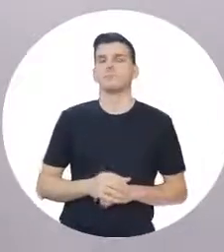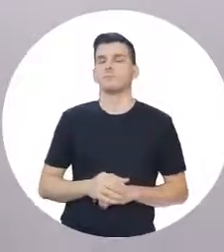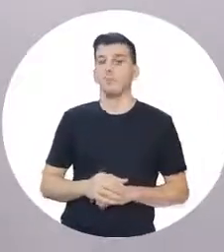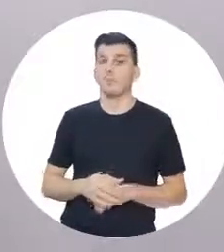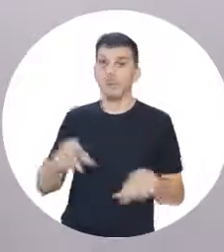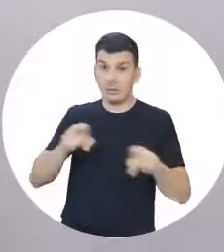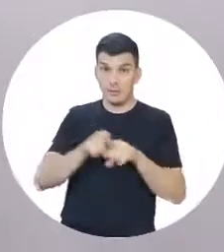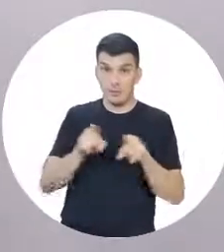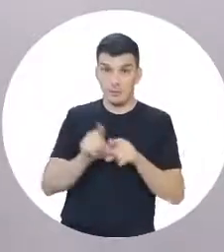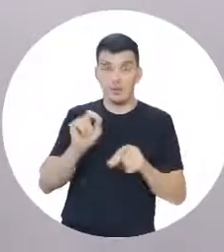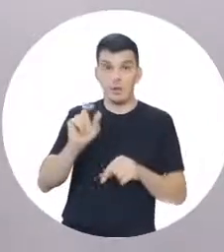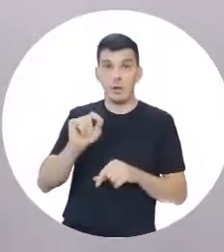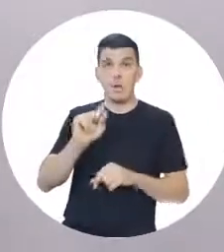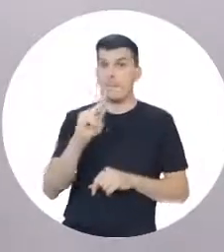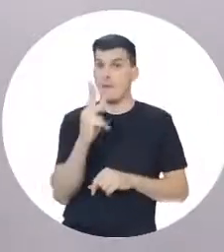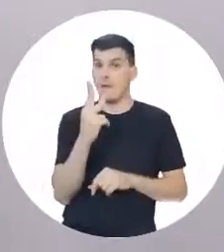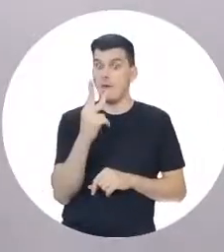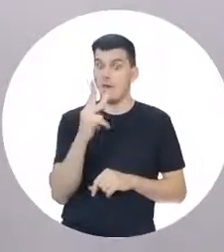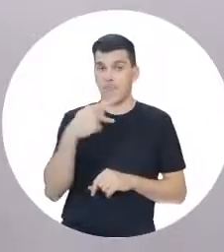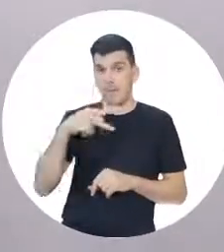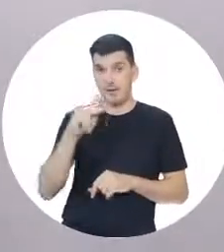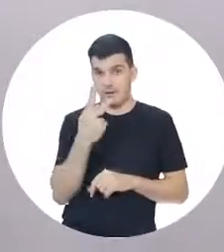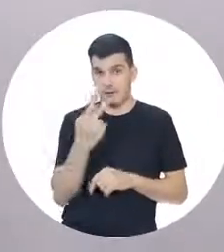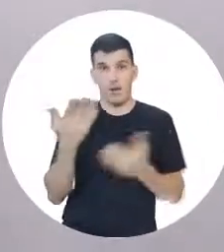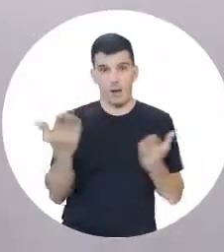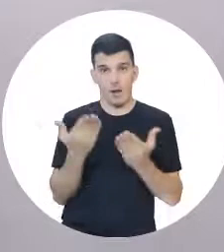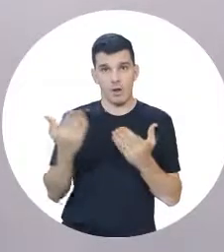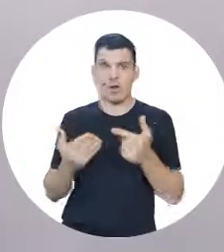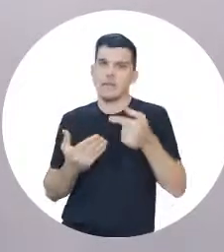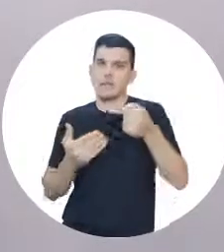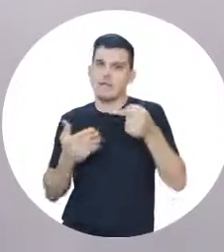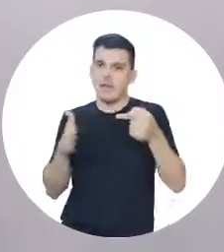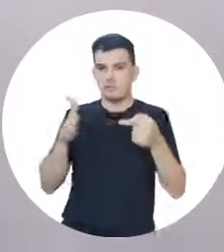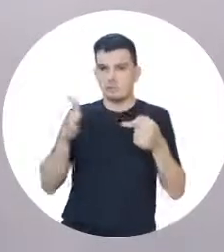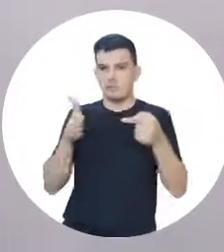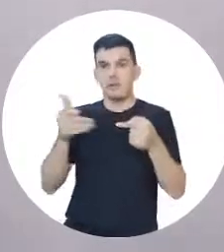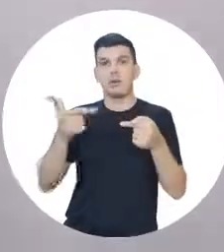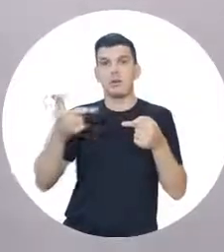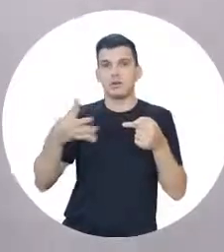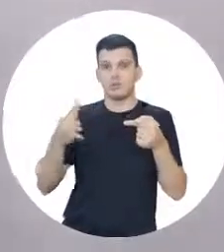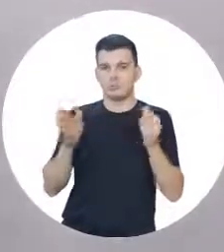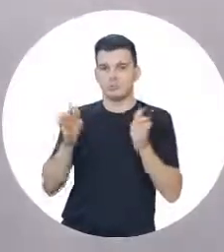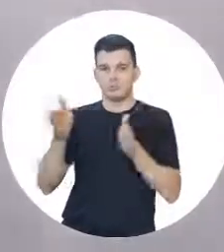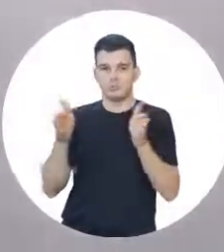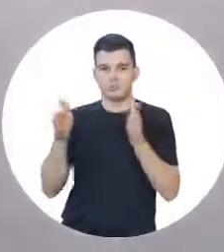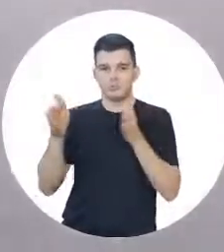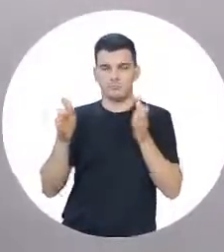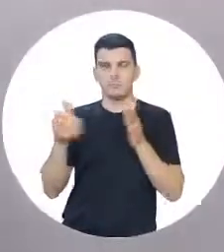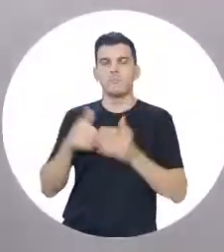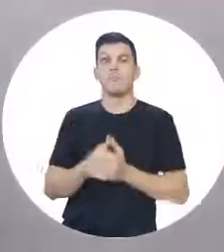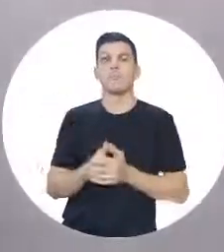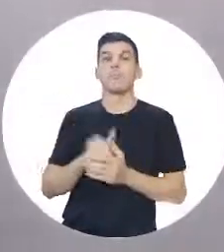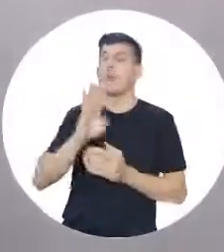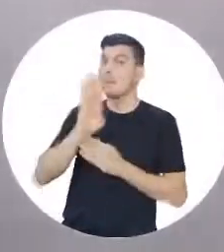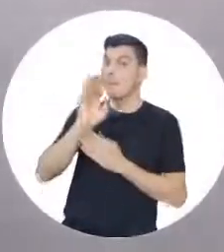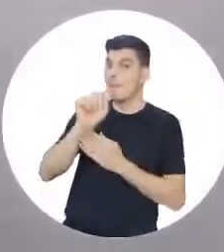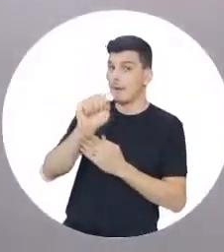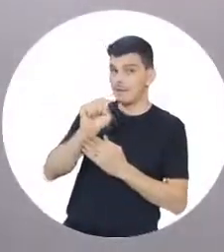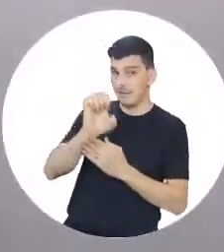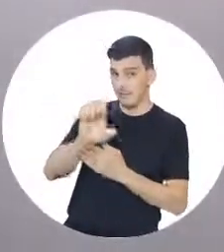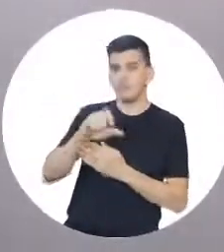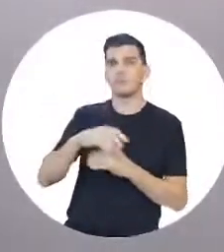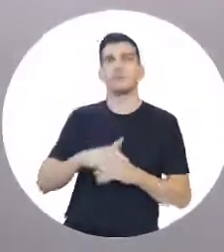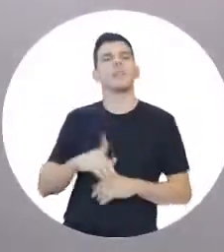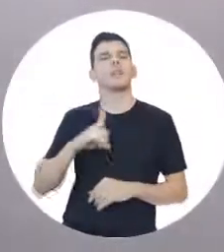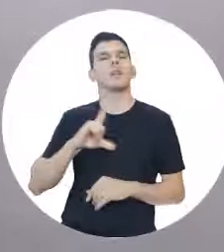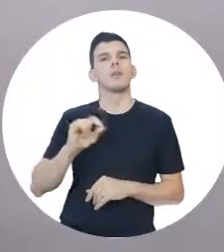aulas. Além disso, o pH de uma base, agora é entre 7 e 14 na escala de pH, a base vai